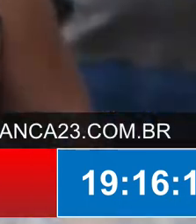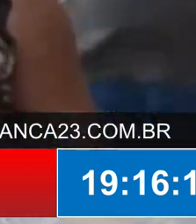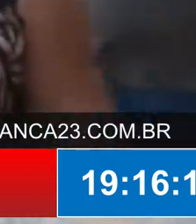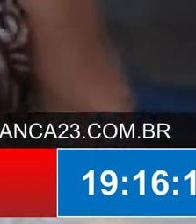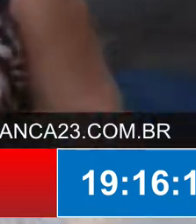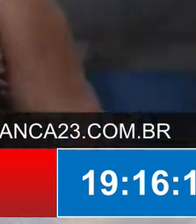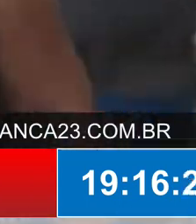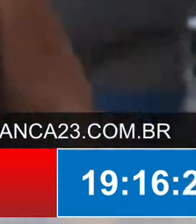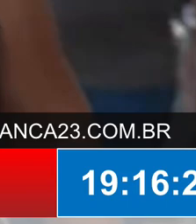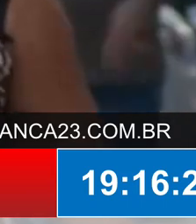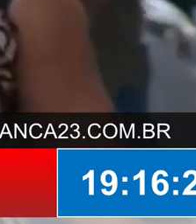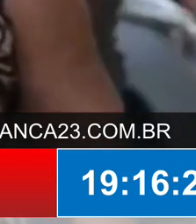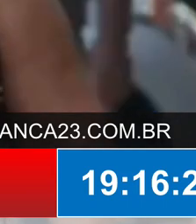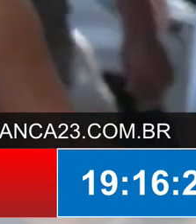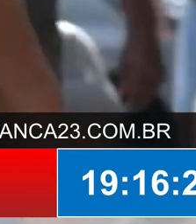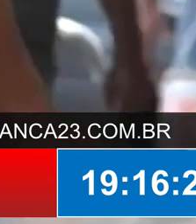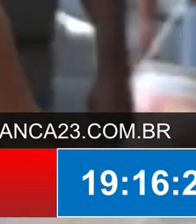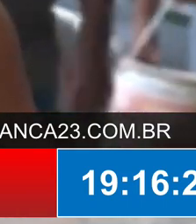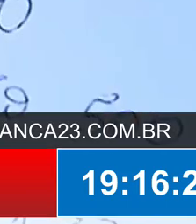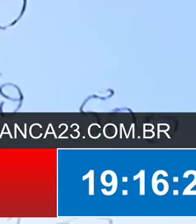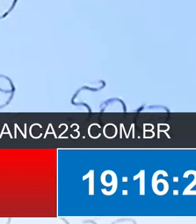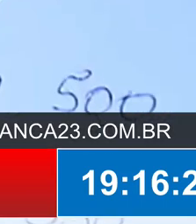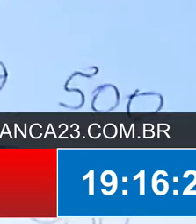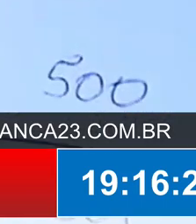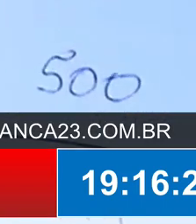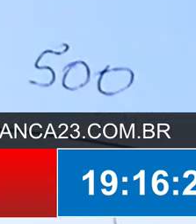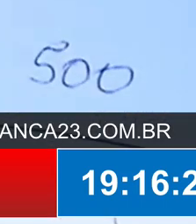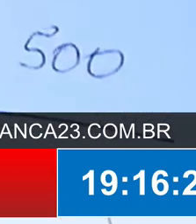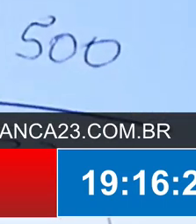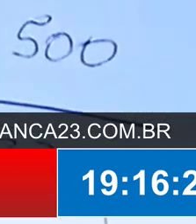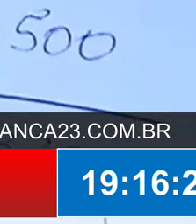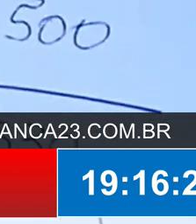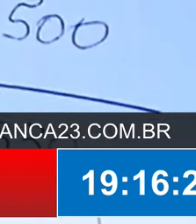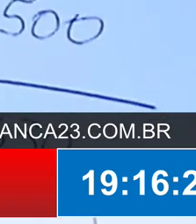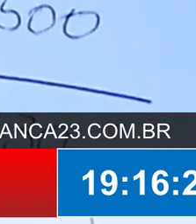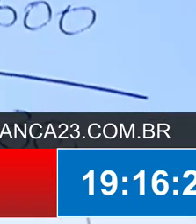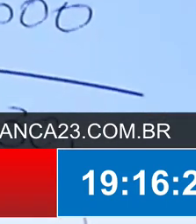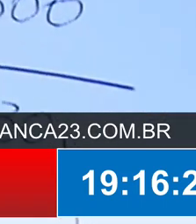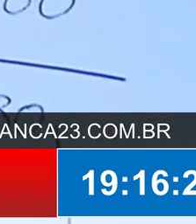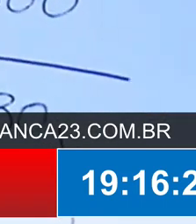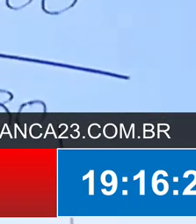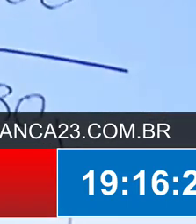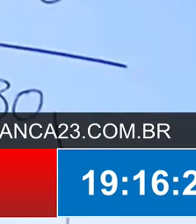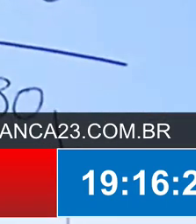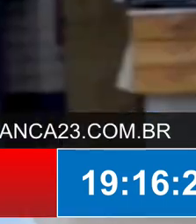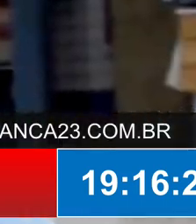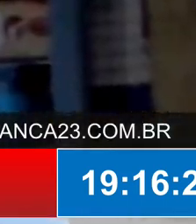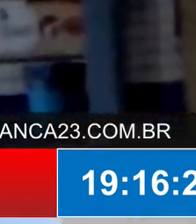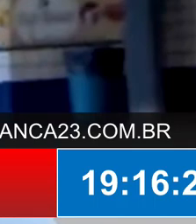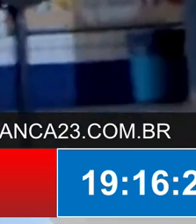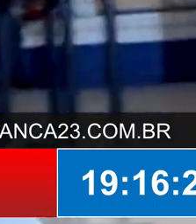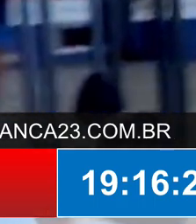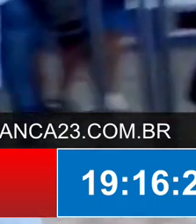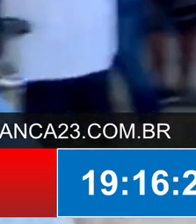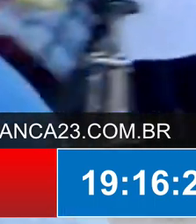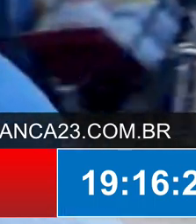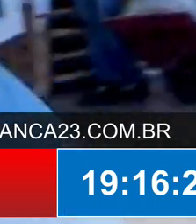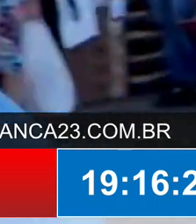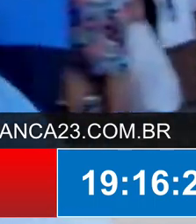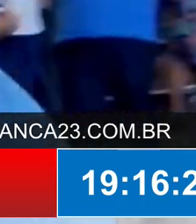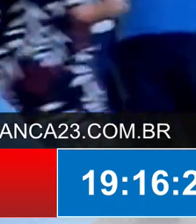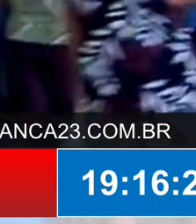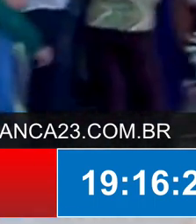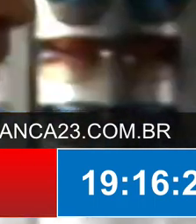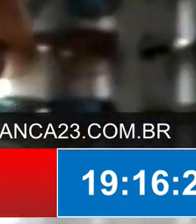maioria senão a totalidade dos apos ados aqueles que têm aquela mixaria de aposentadoria que não dá para